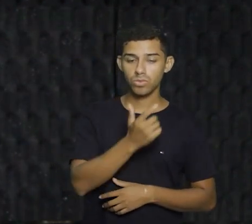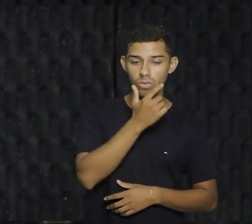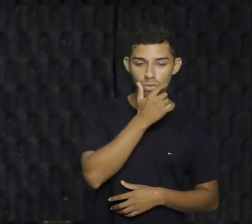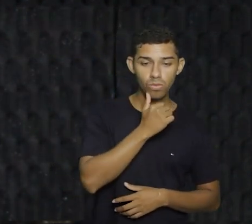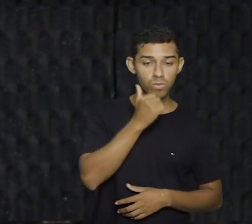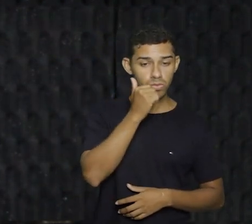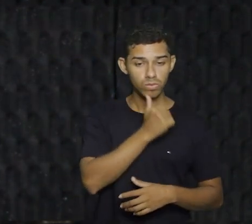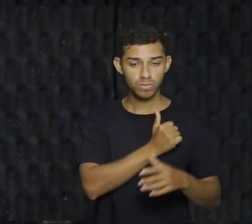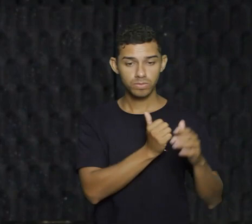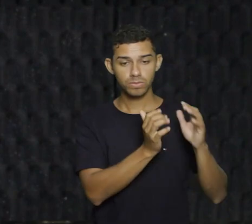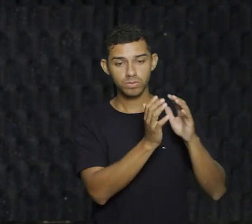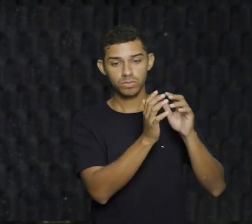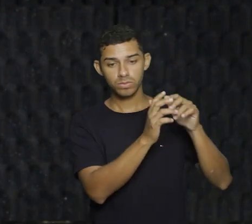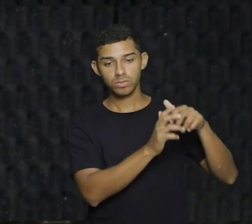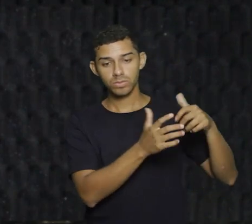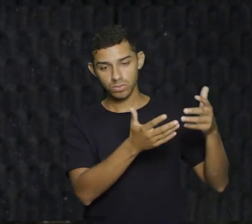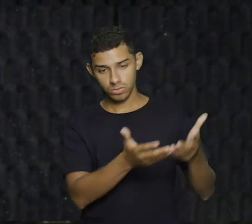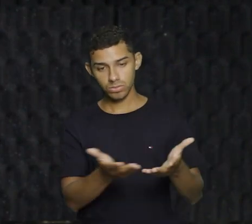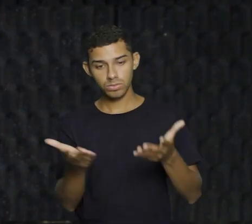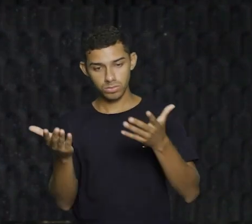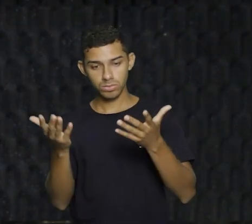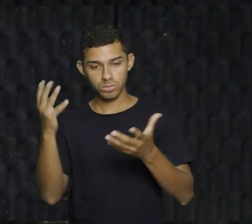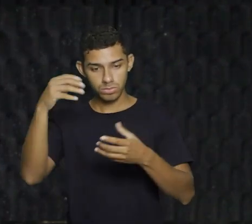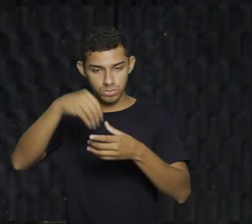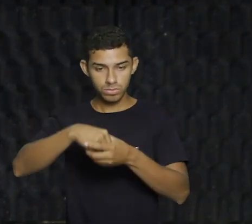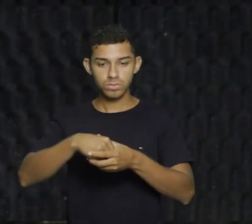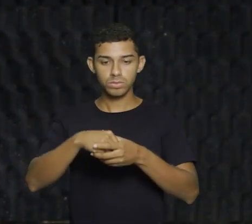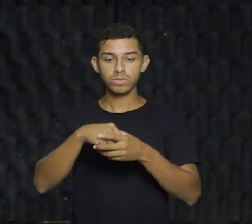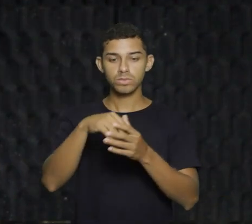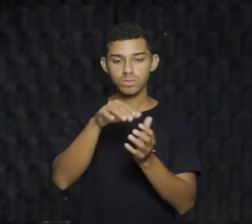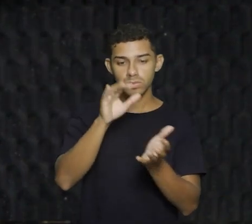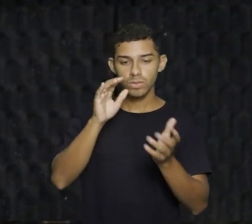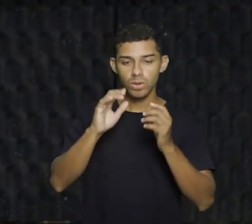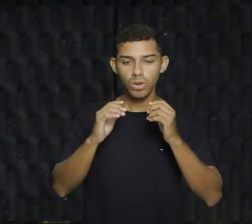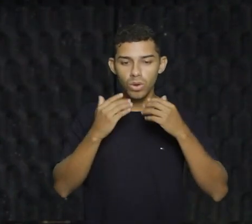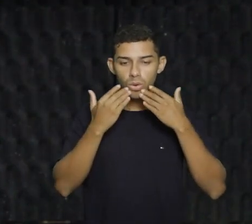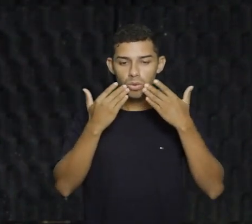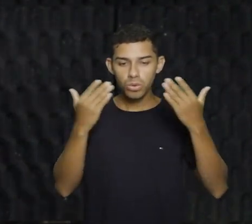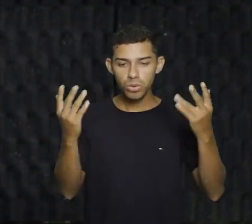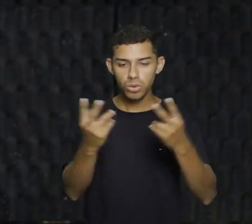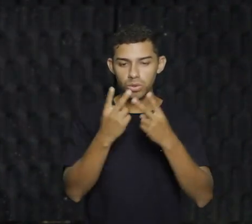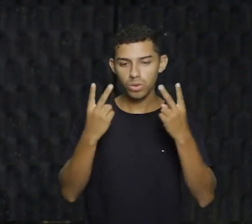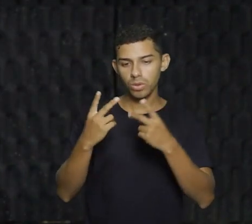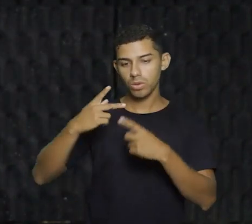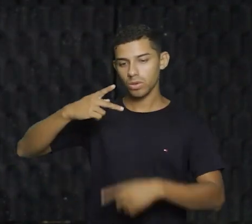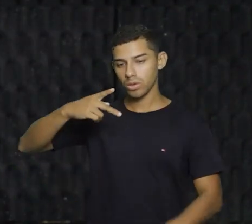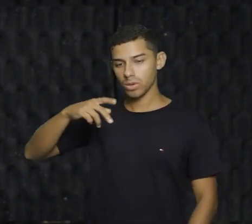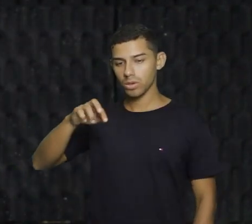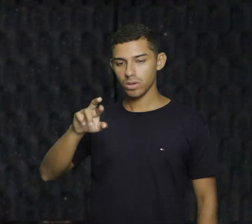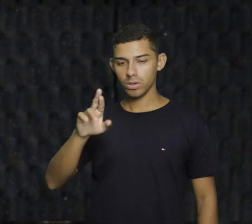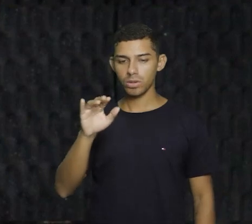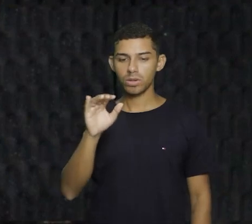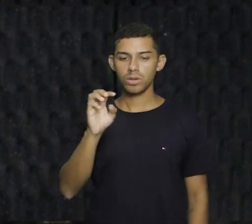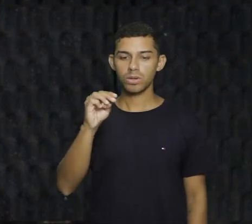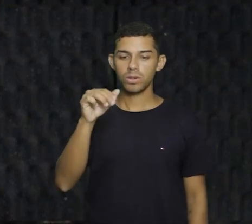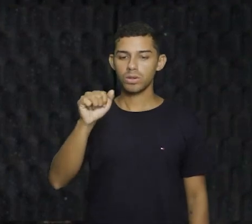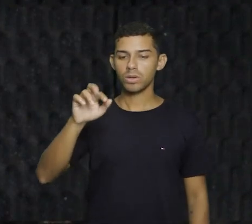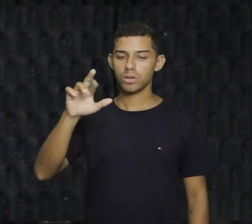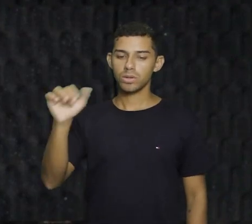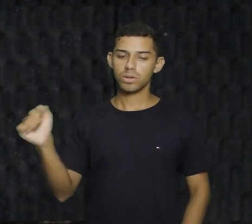que fazem com que a mulher surja dentro de uma concha, soprando, e vem a primavera e cobre o corpo dela.